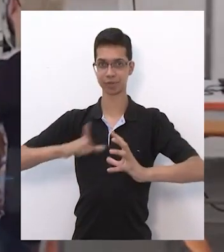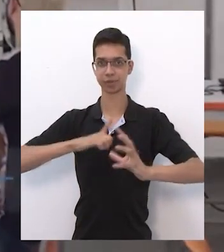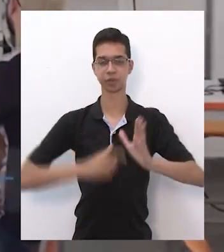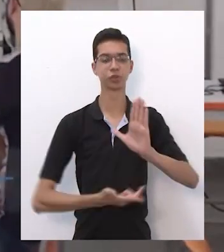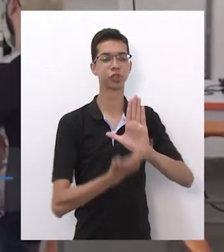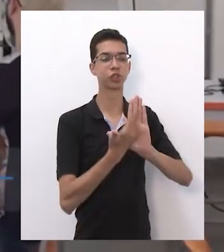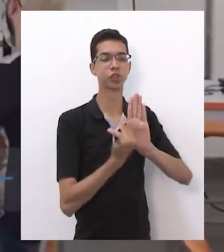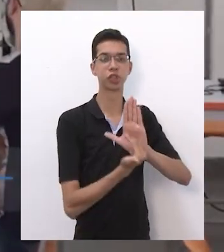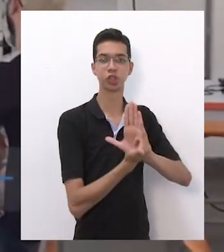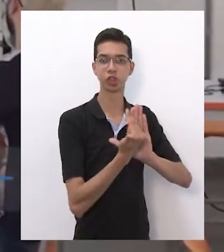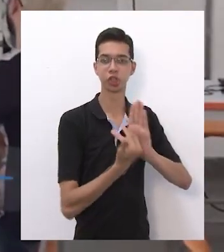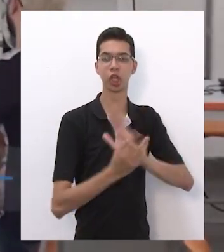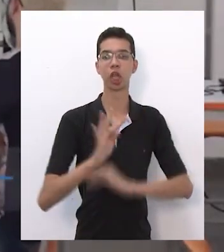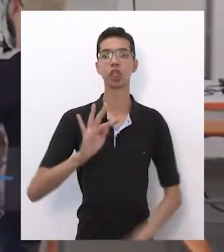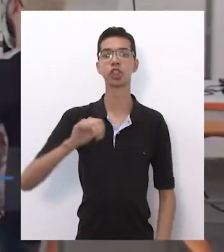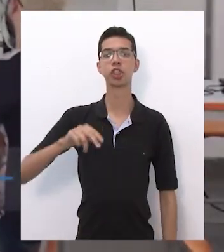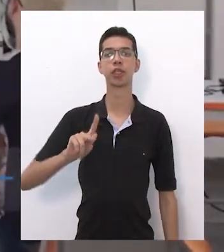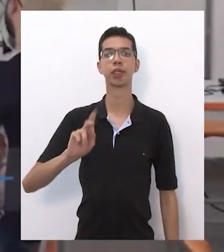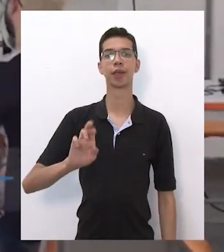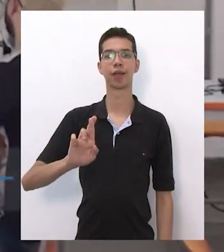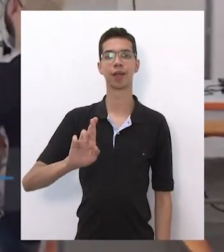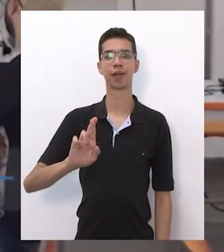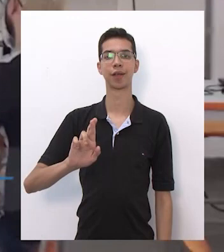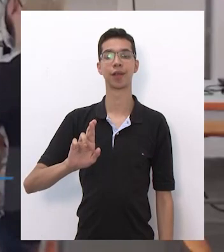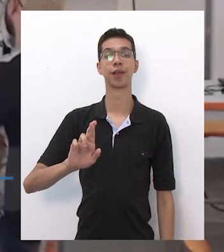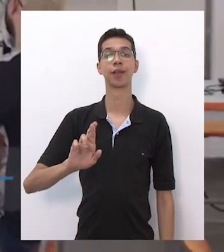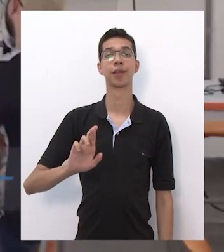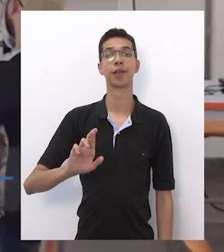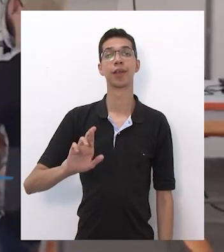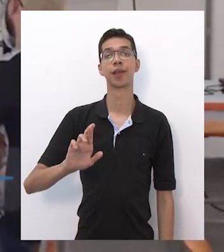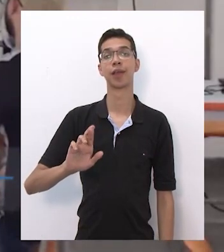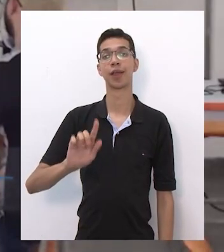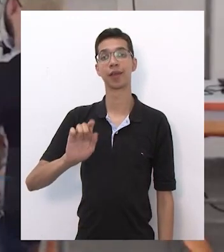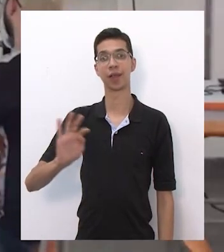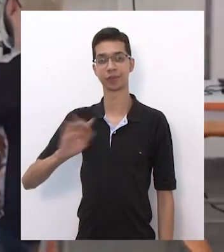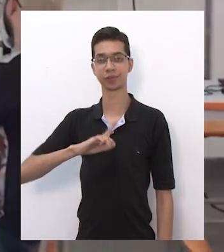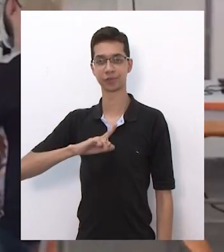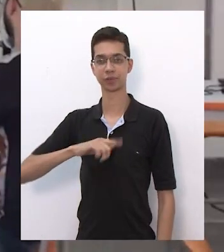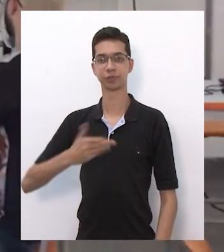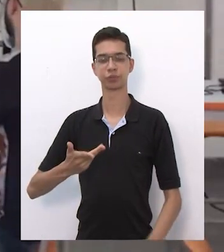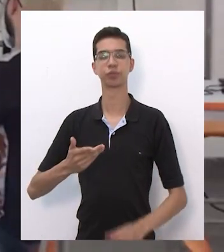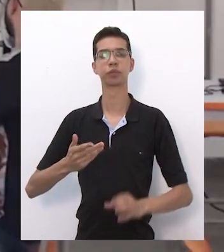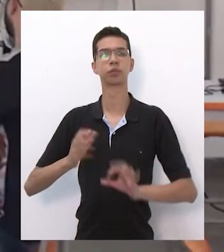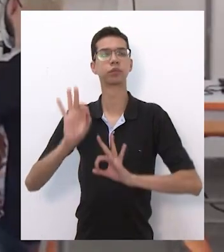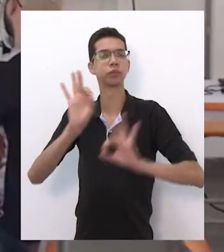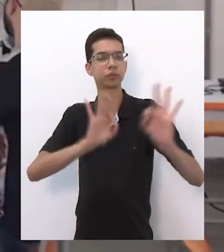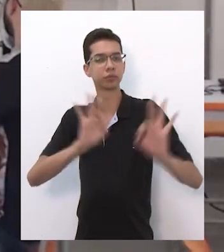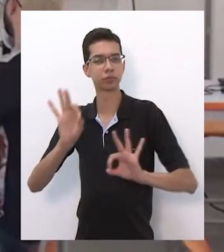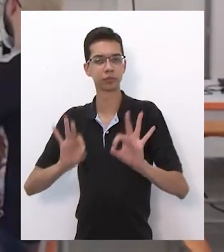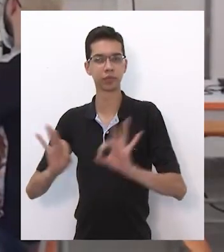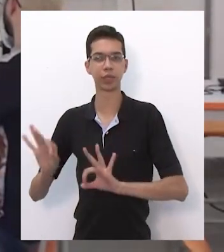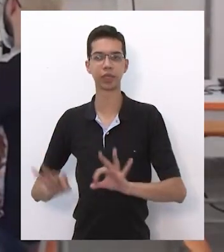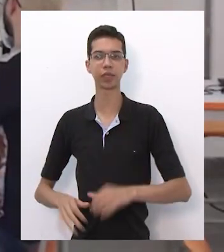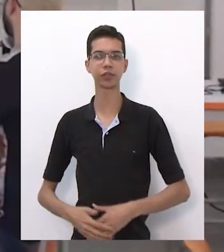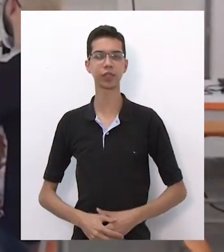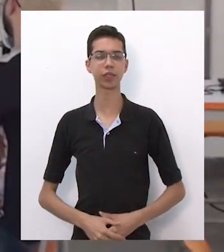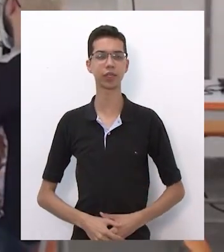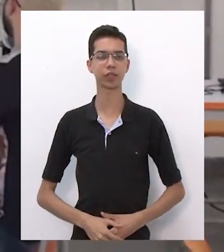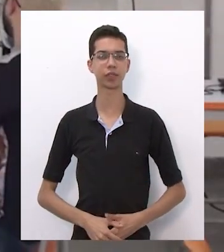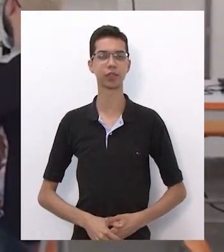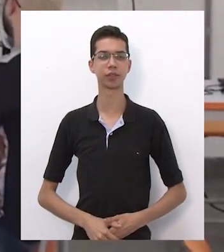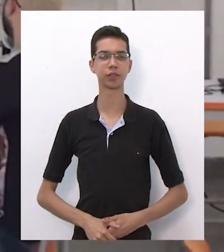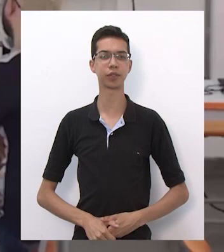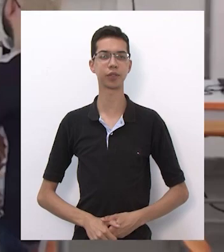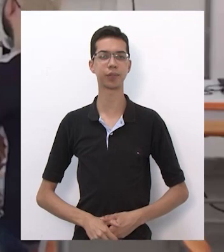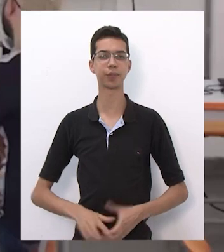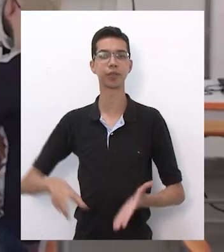Tinkercad, a gente manda para um cartão de memória, e esse cartão de memória vai ser lido para a impressora 3D e ele vai dar início à construção